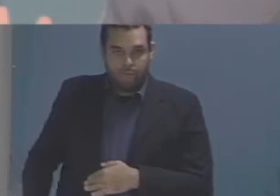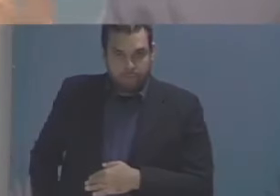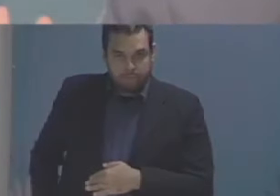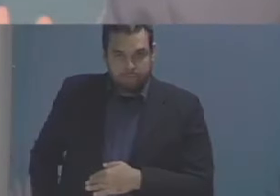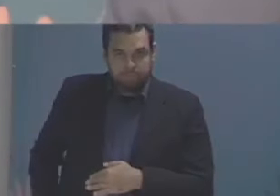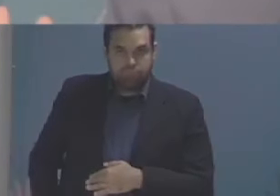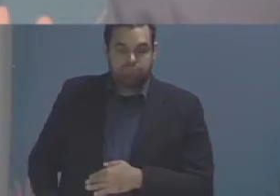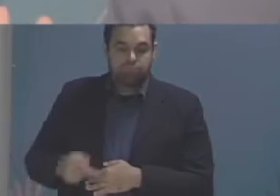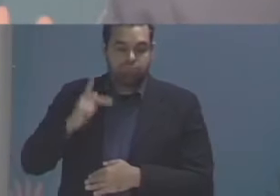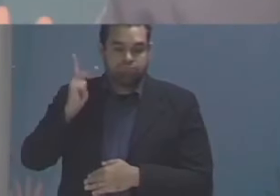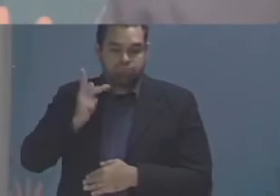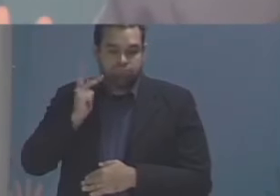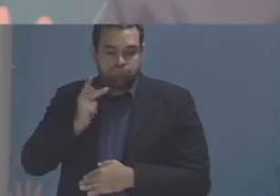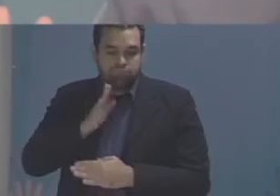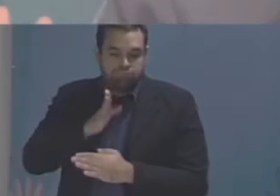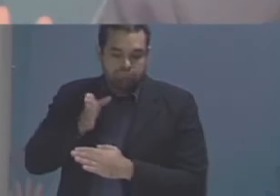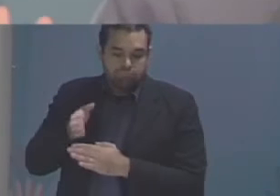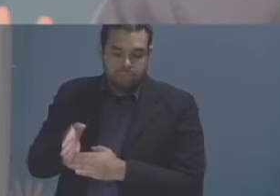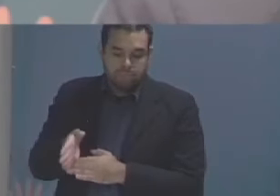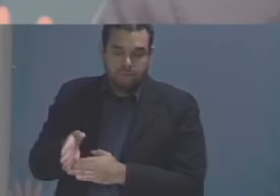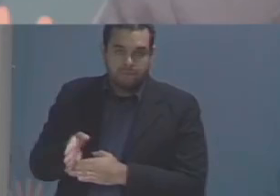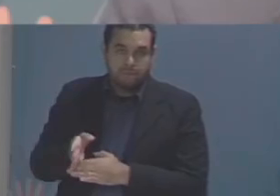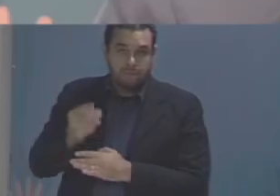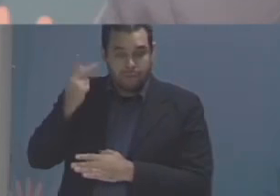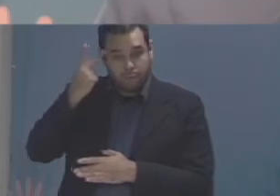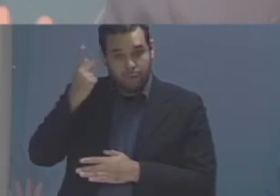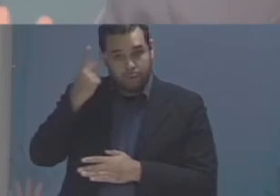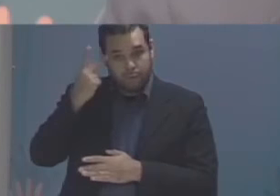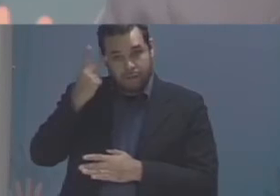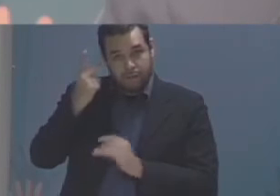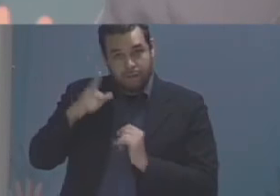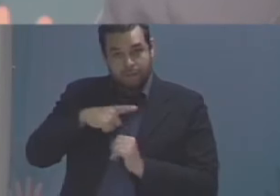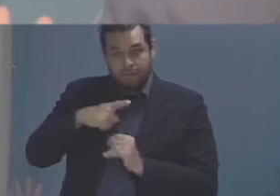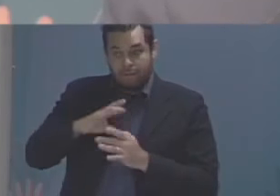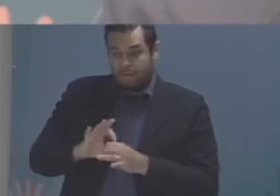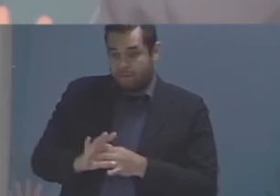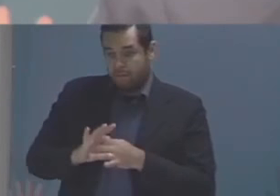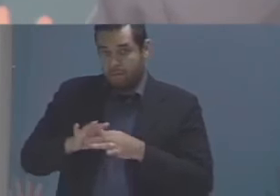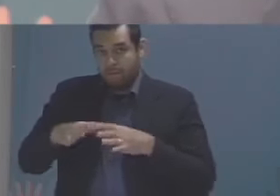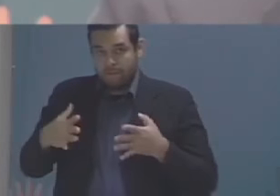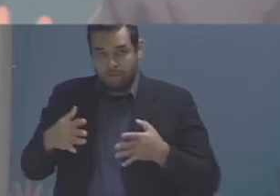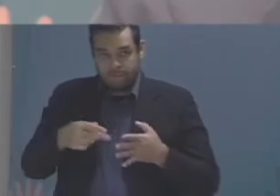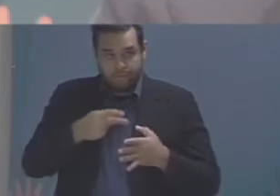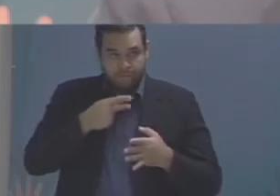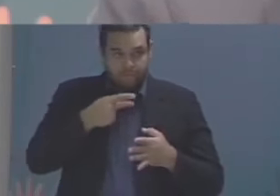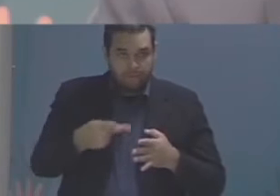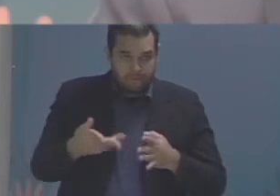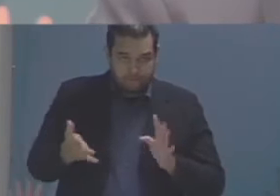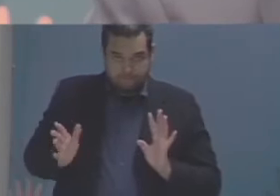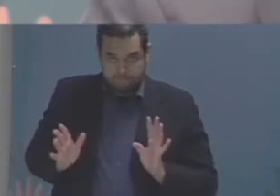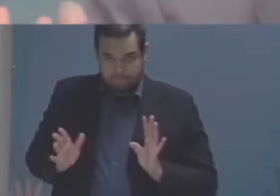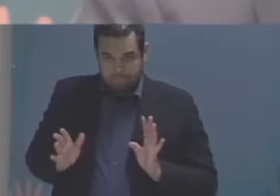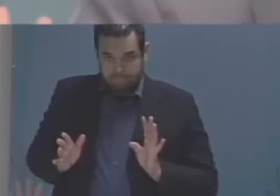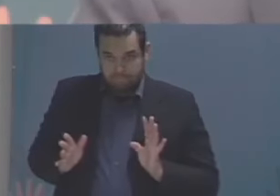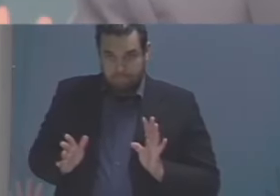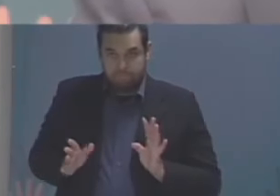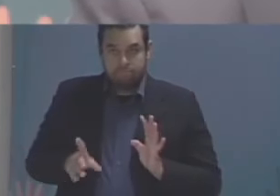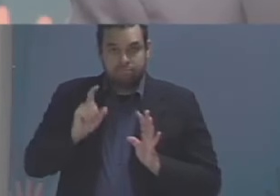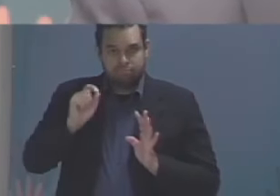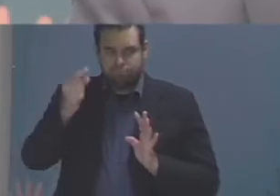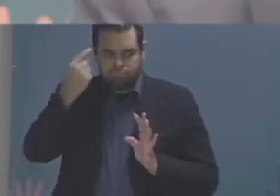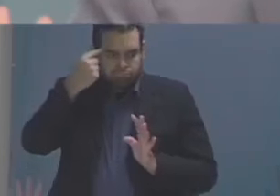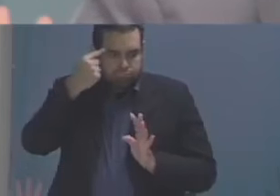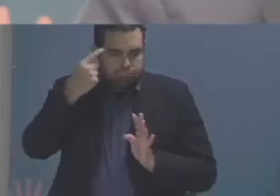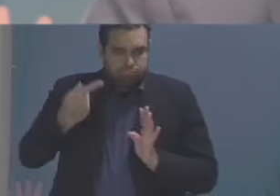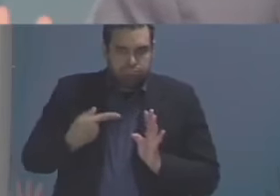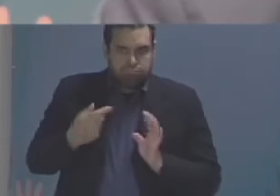em ambientes políticos, eu costumo dizer que é dada a elas a liberdade de elas se expressarem diante daquilo que elas